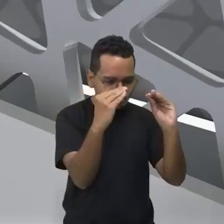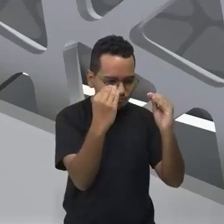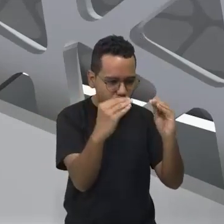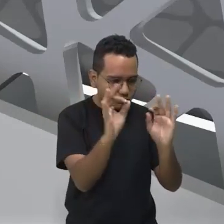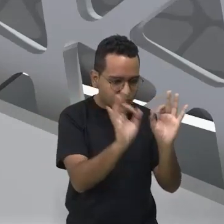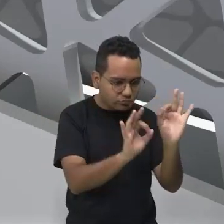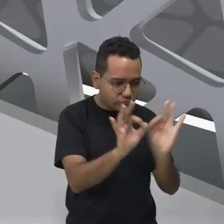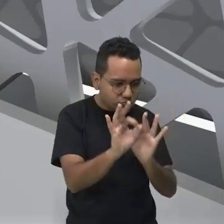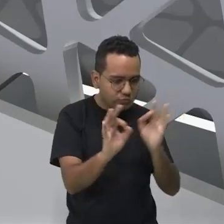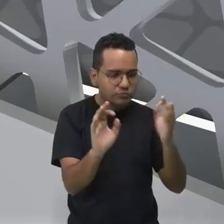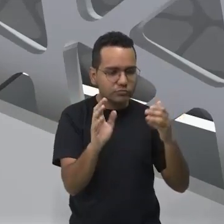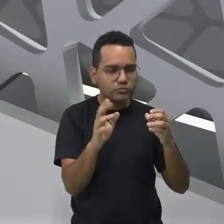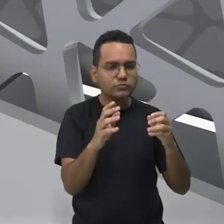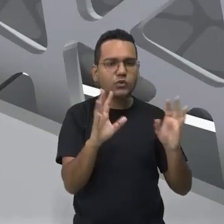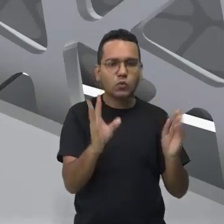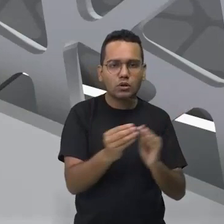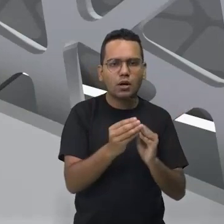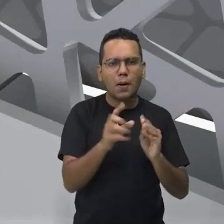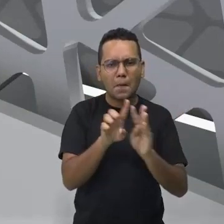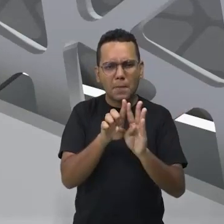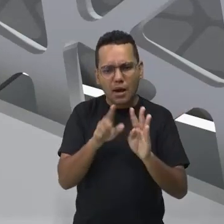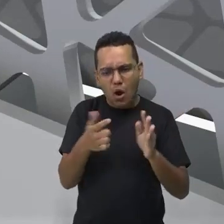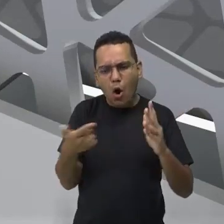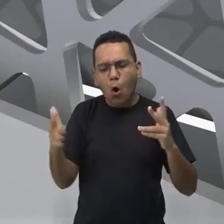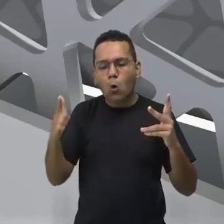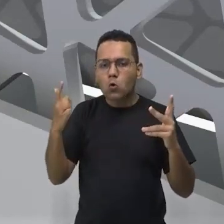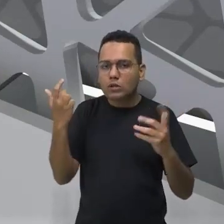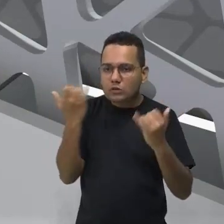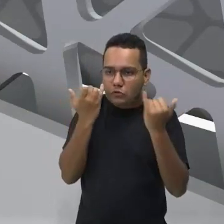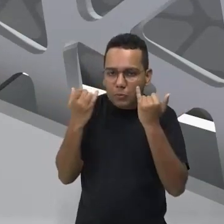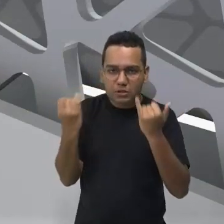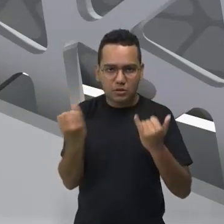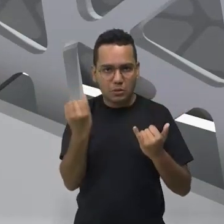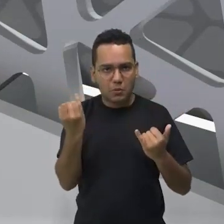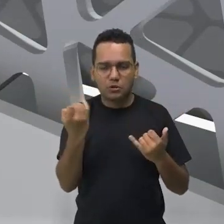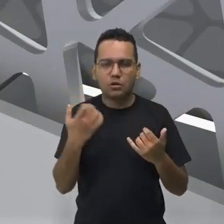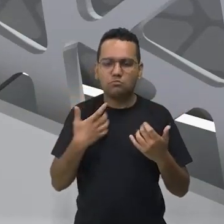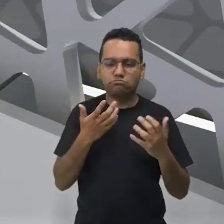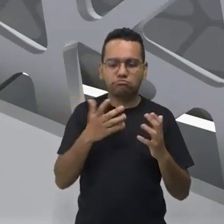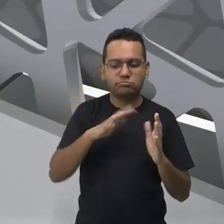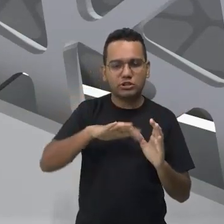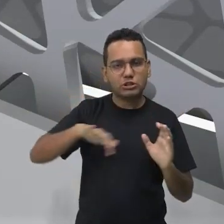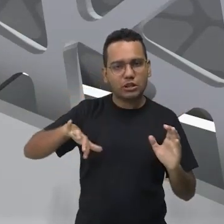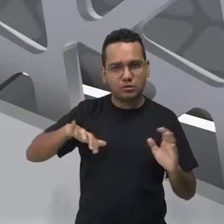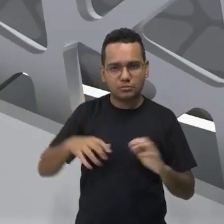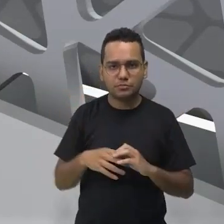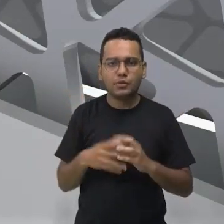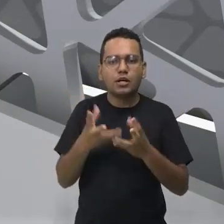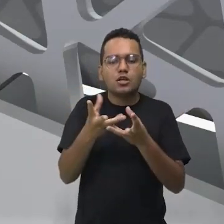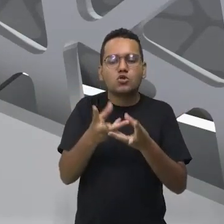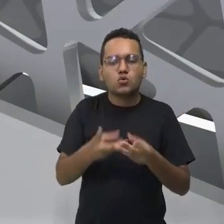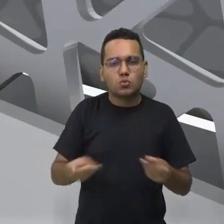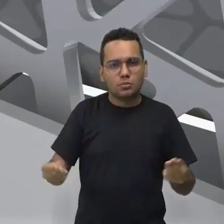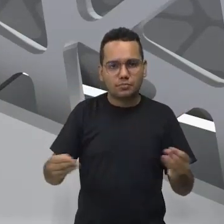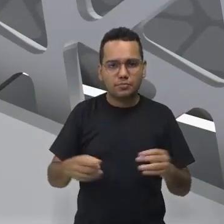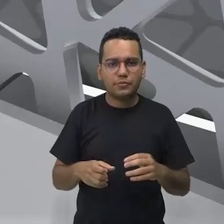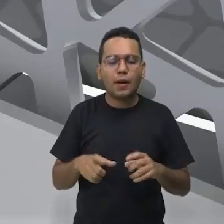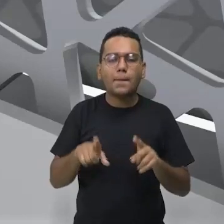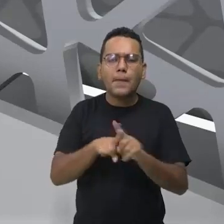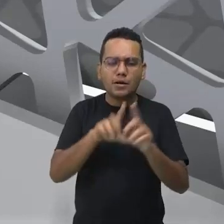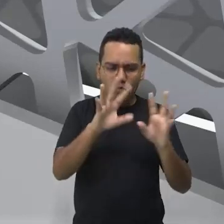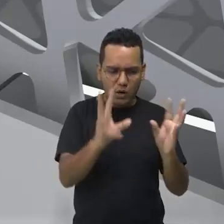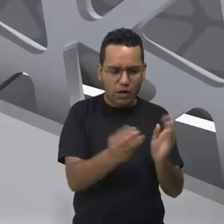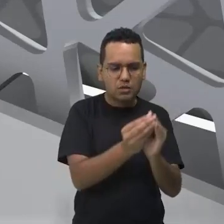no resumo, e outras ele não considerou como importante. Então, ele deixou o quê? Fora. Deixou essas